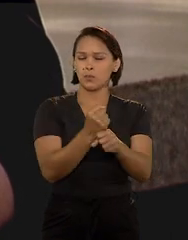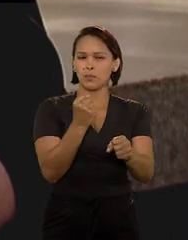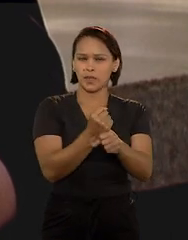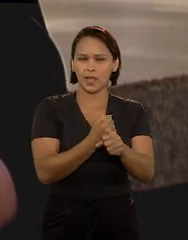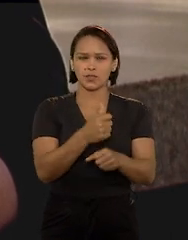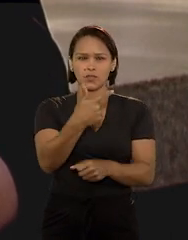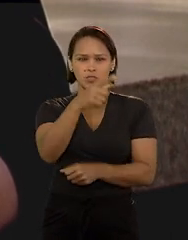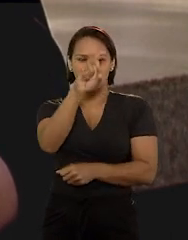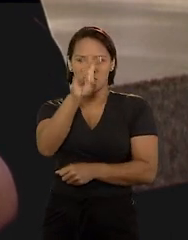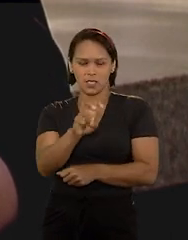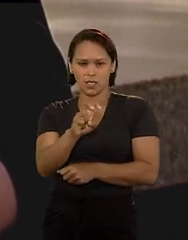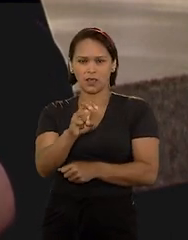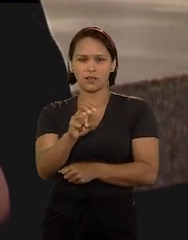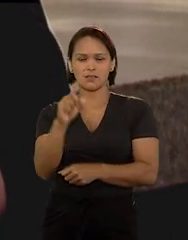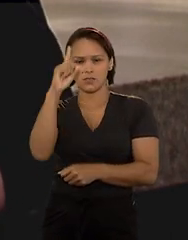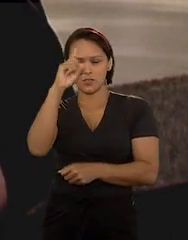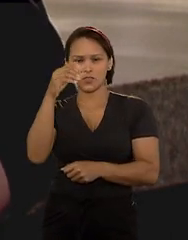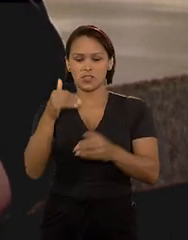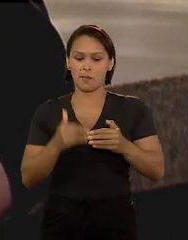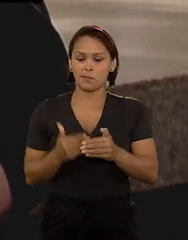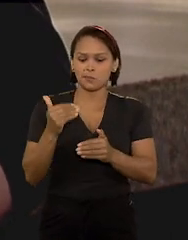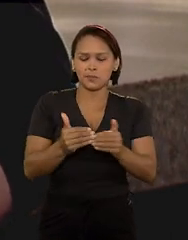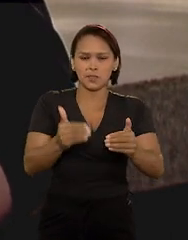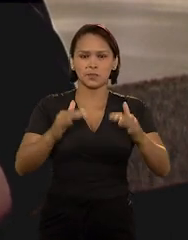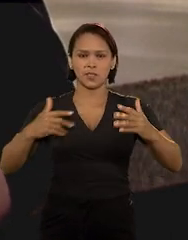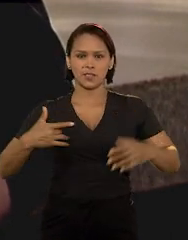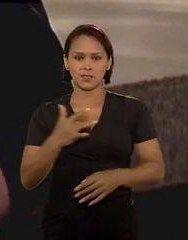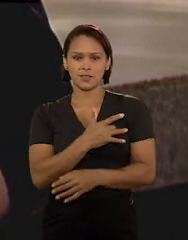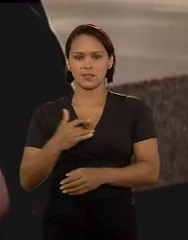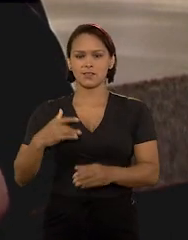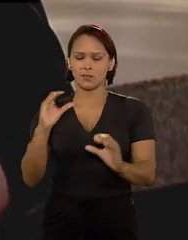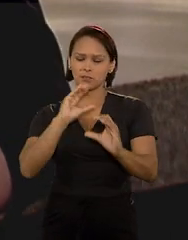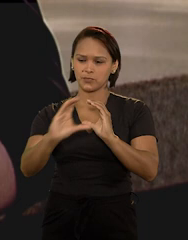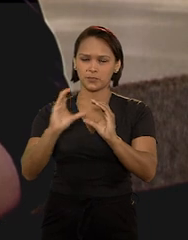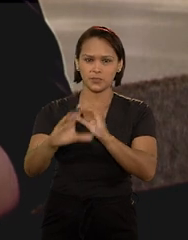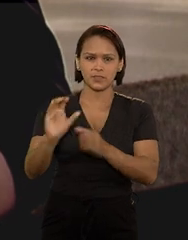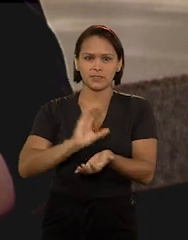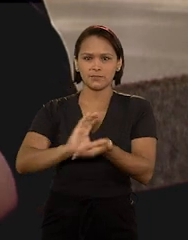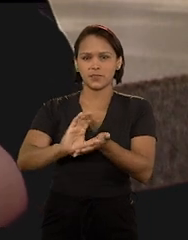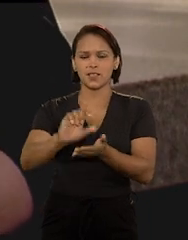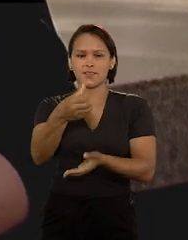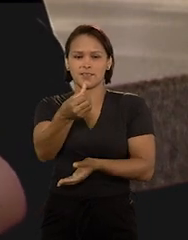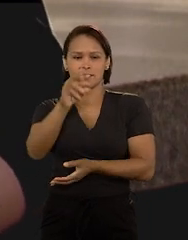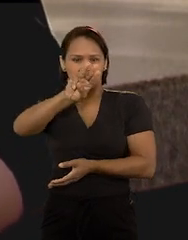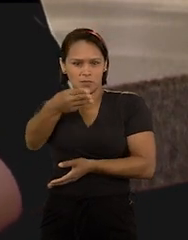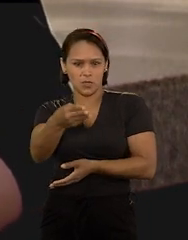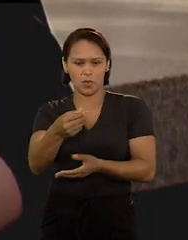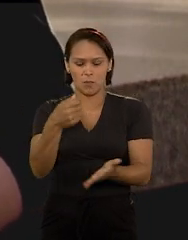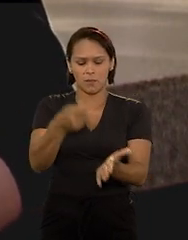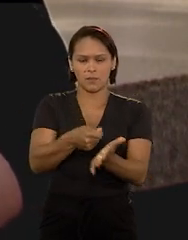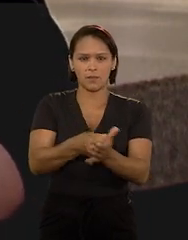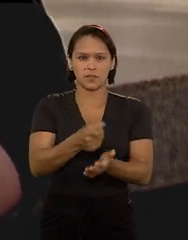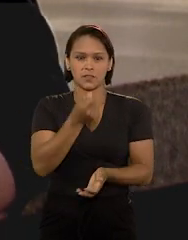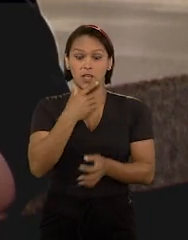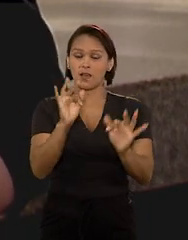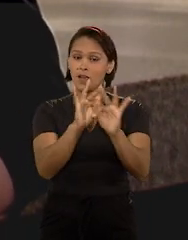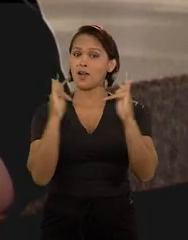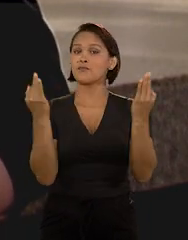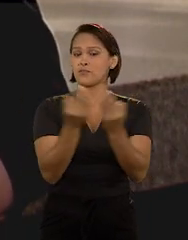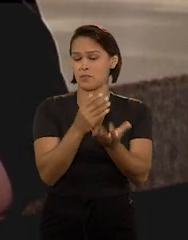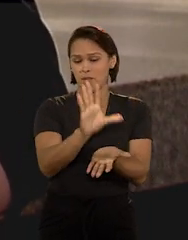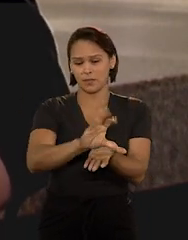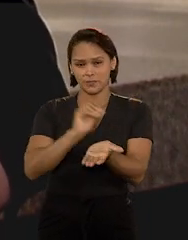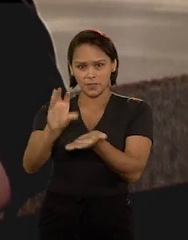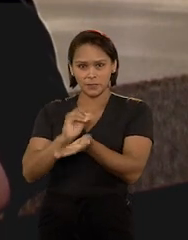15 dias para que o Ministério da Saúde deposite cerca de 6 milhões e 700 mil reais para a compra do remédio, já que a família